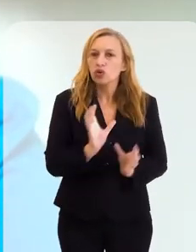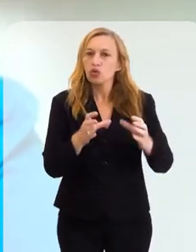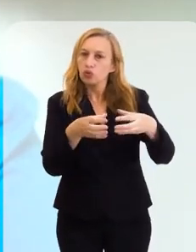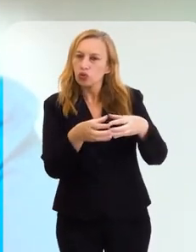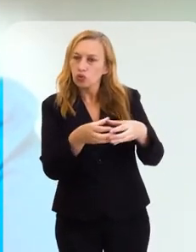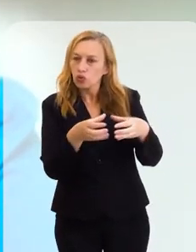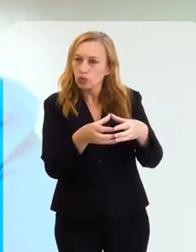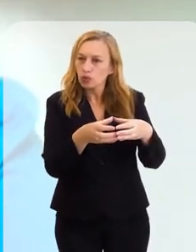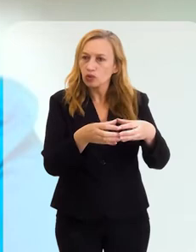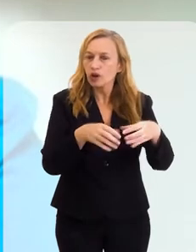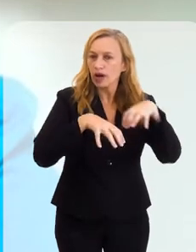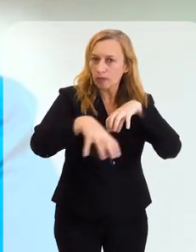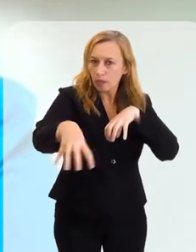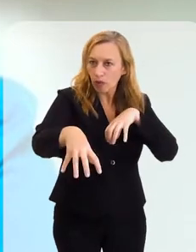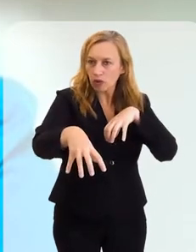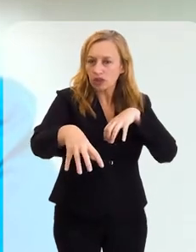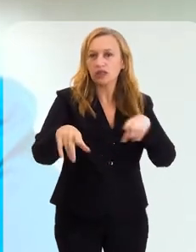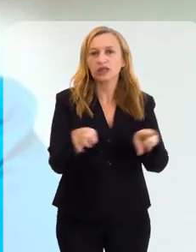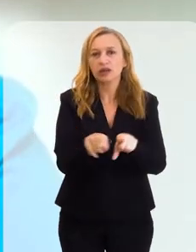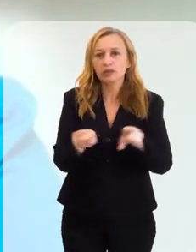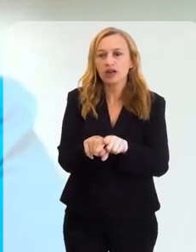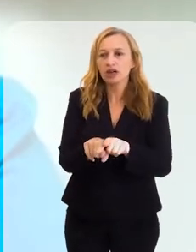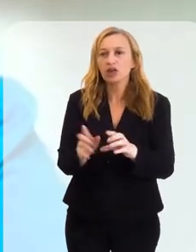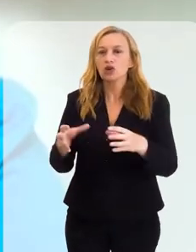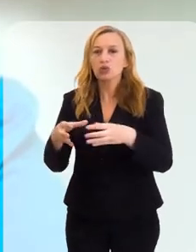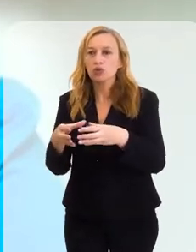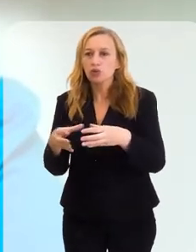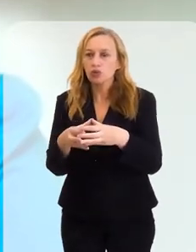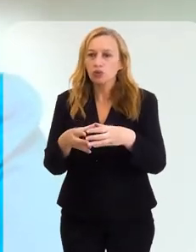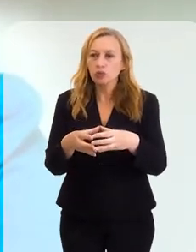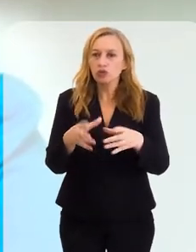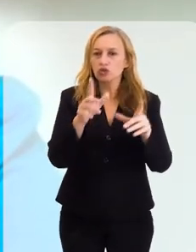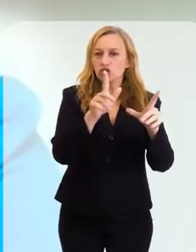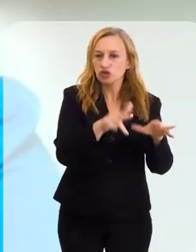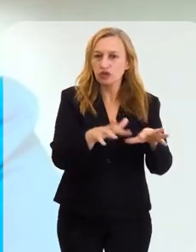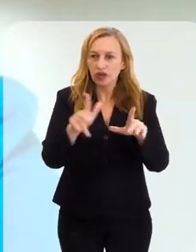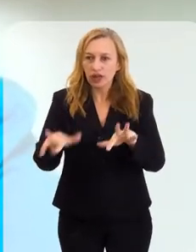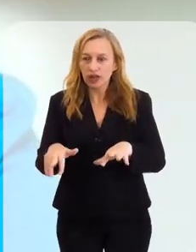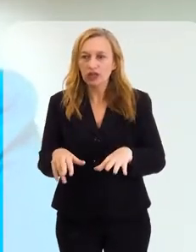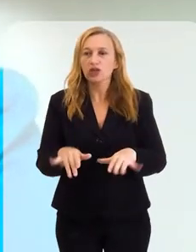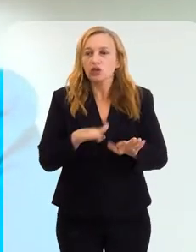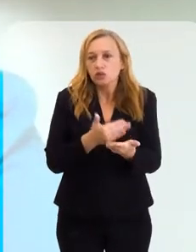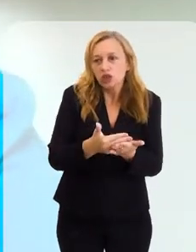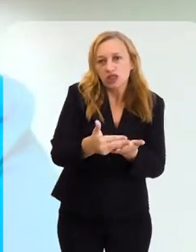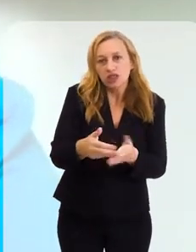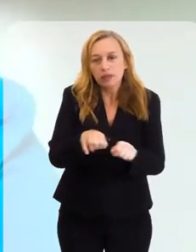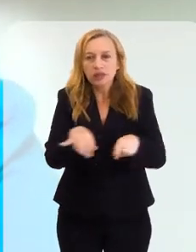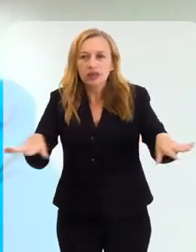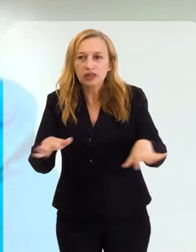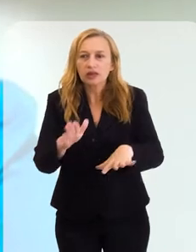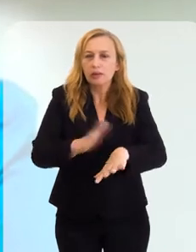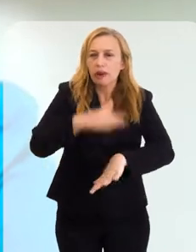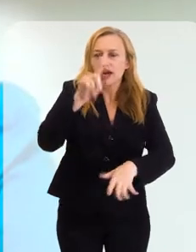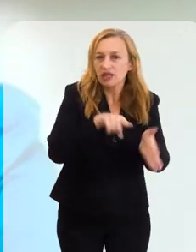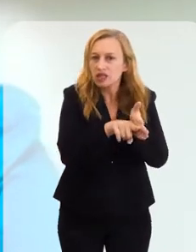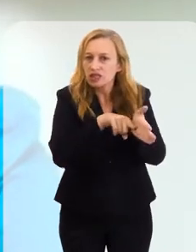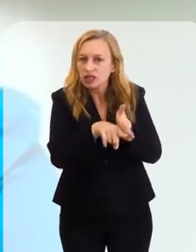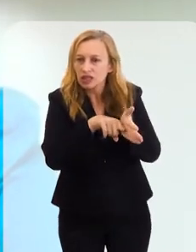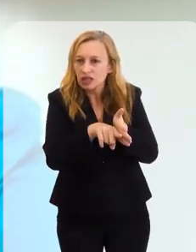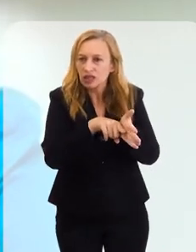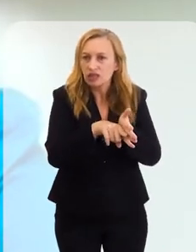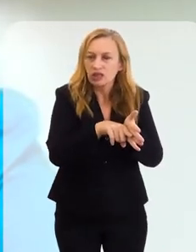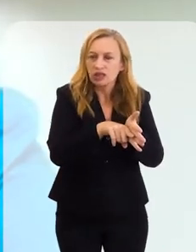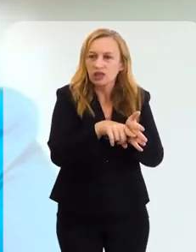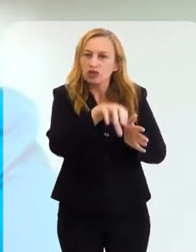de equipes remotas e equipes mistas antes da pandemia. No início da pandemia, fizemos uma grande pesquisa com mais de